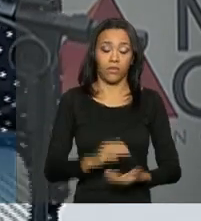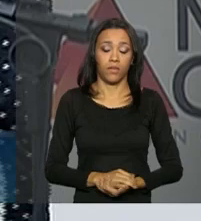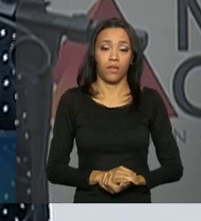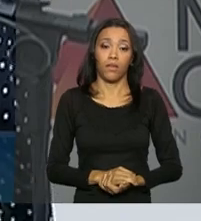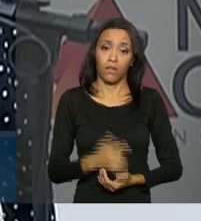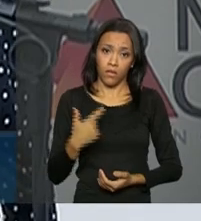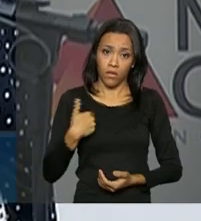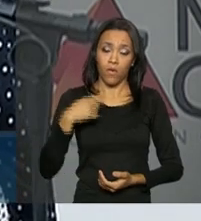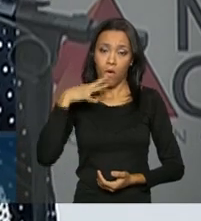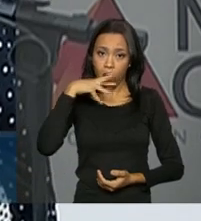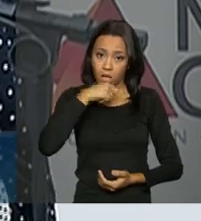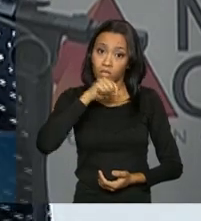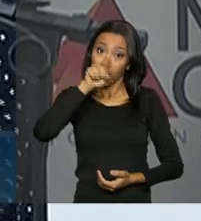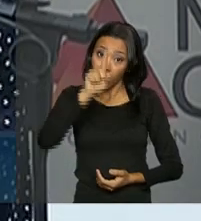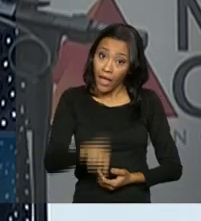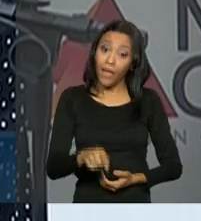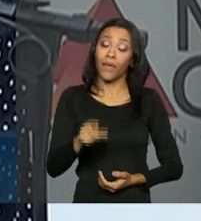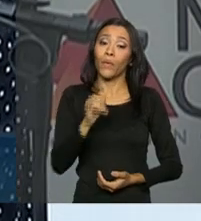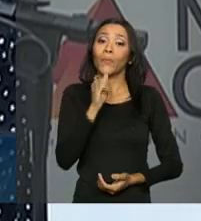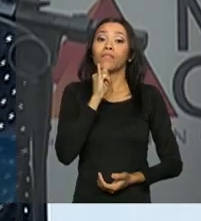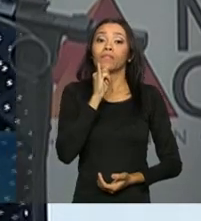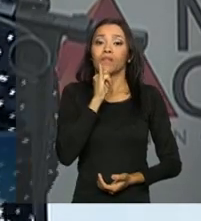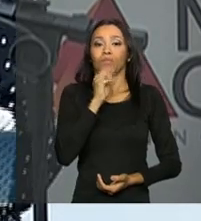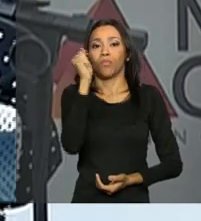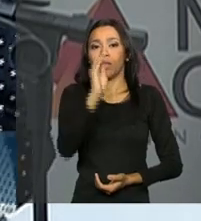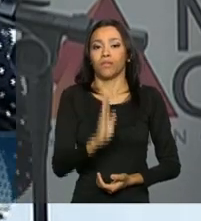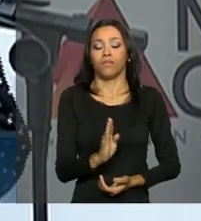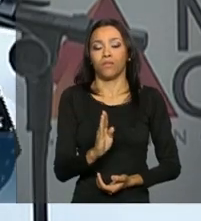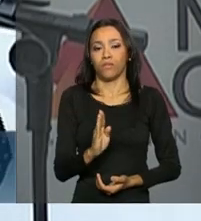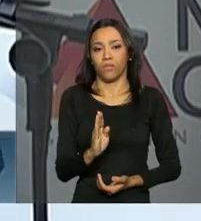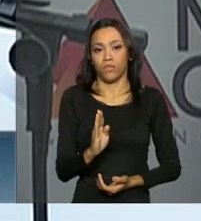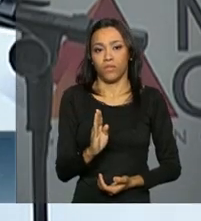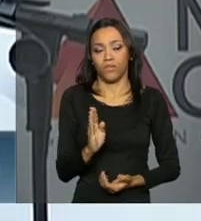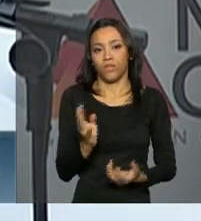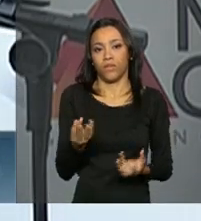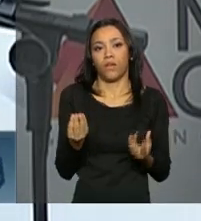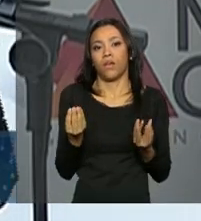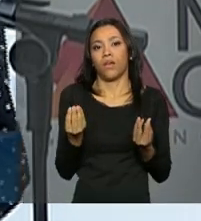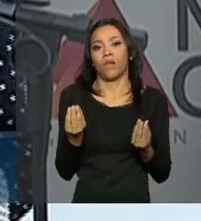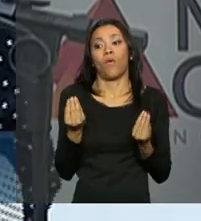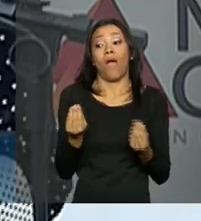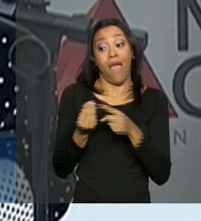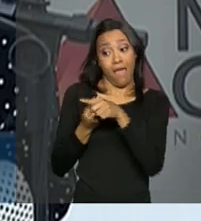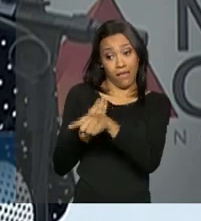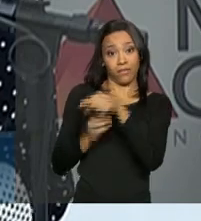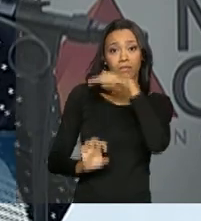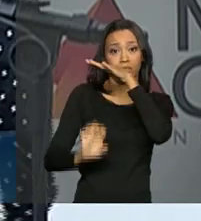acho que é um exemplo para o Brasil de como uma empresa que tem